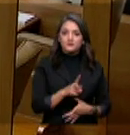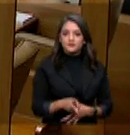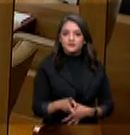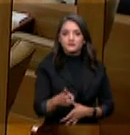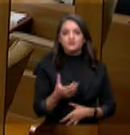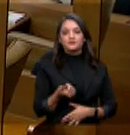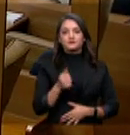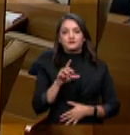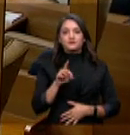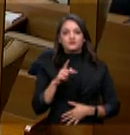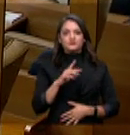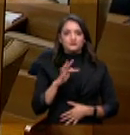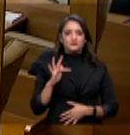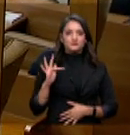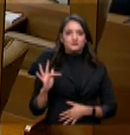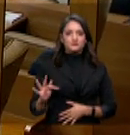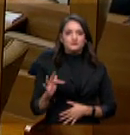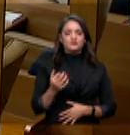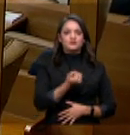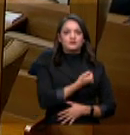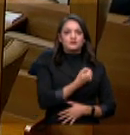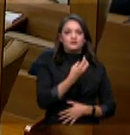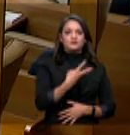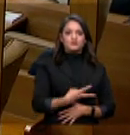de Libras. De preceito fundamental